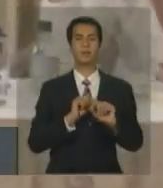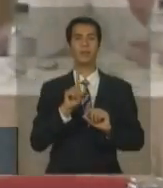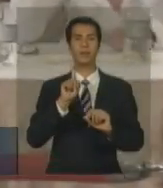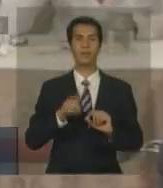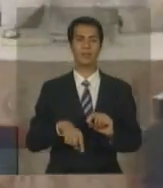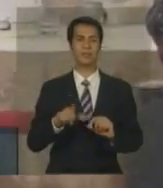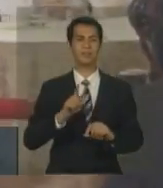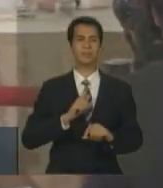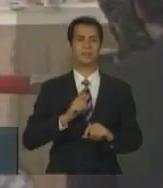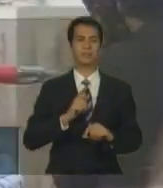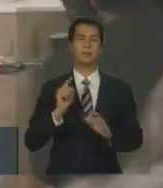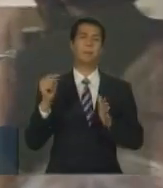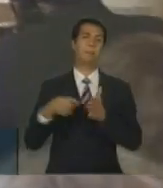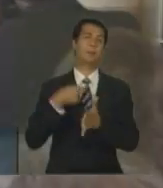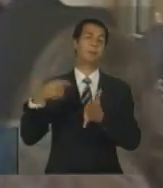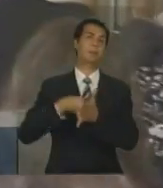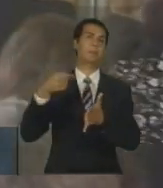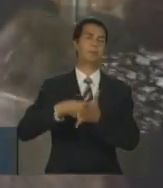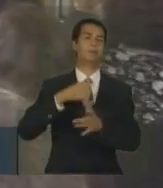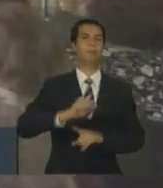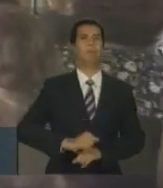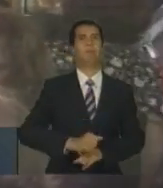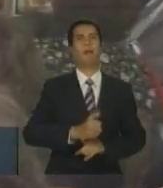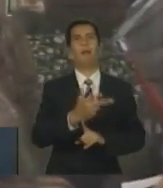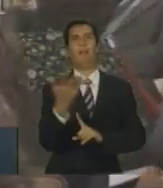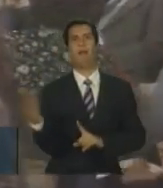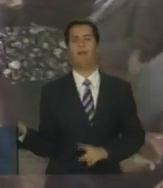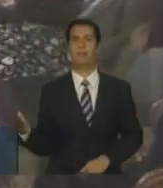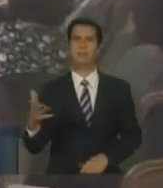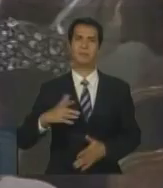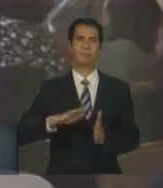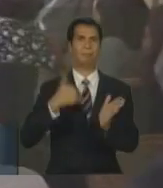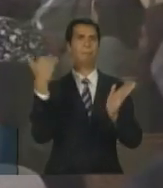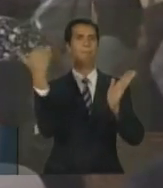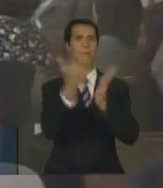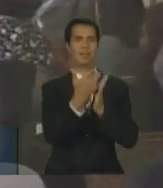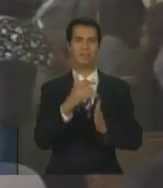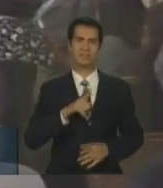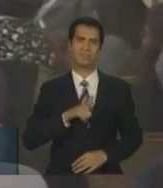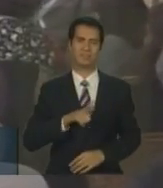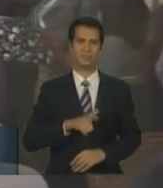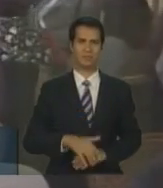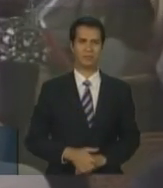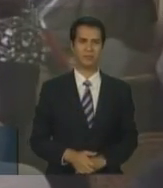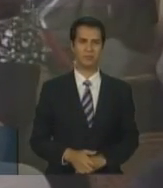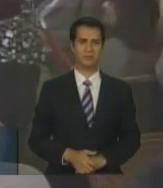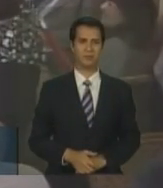proliferação monetária de perguntas. É. Mas vamos lá, mais duas. É o quantitative easing das perguntas. Vamos lá,